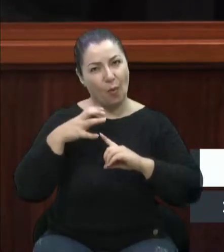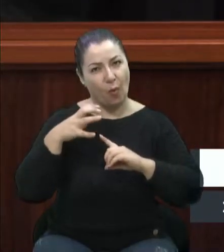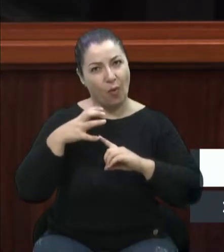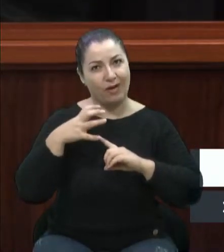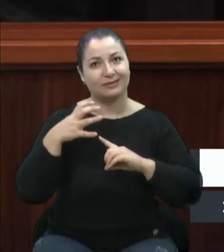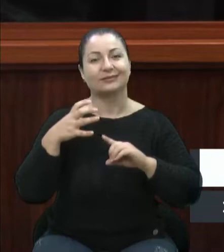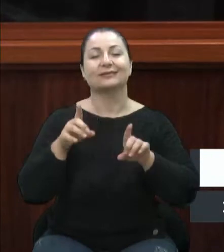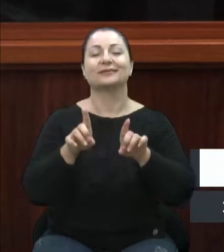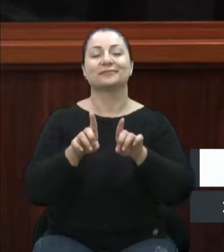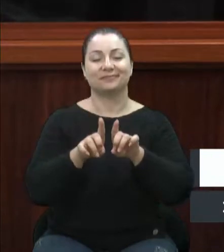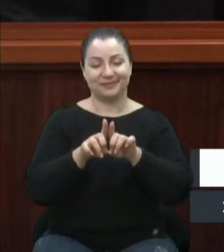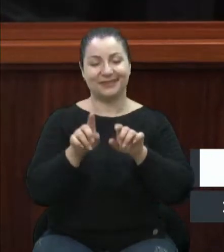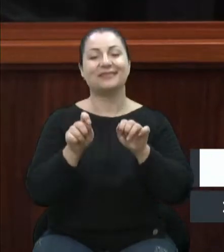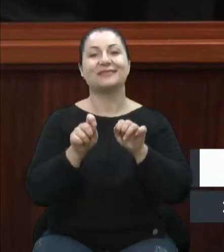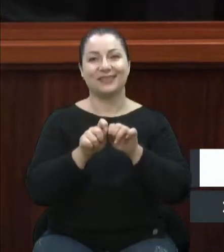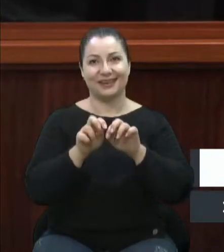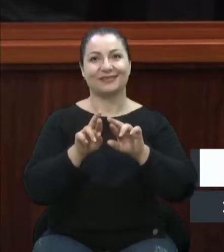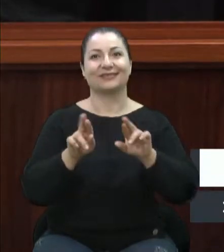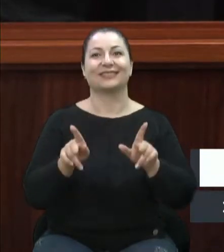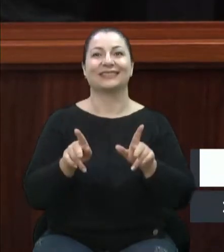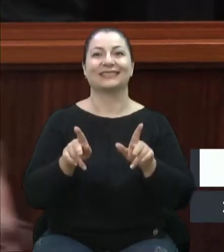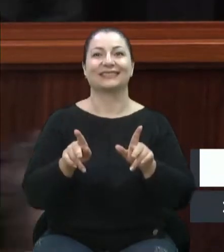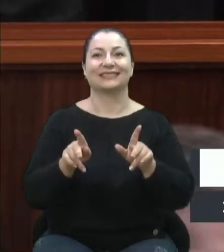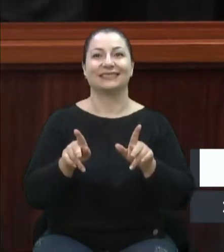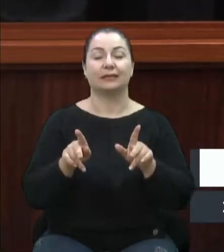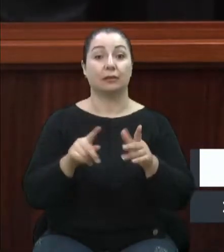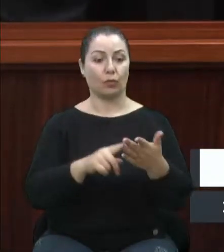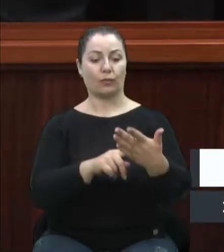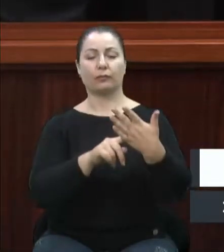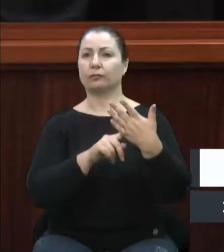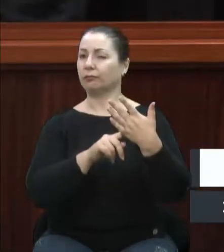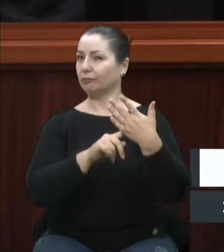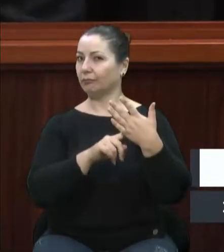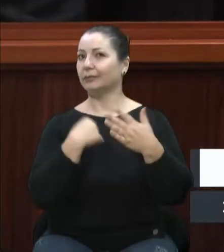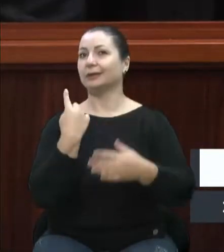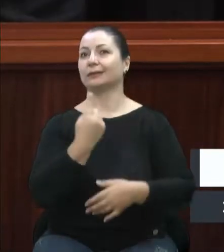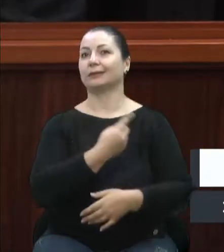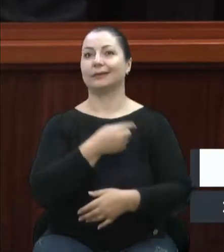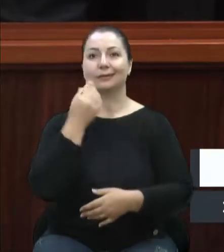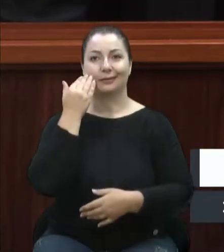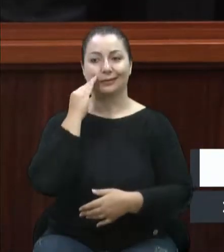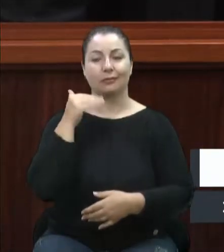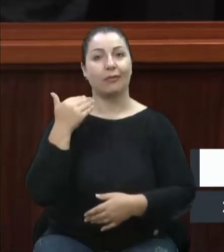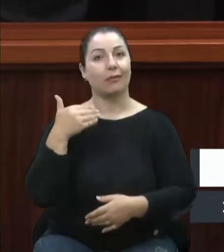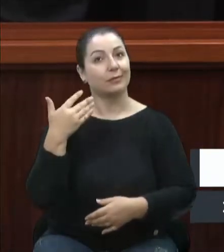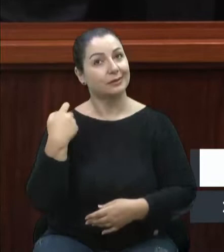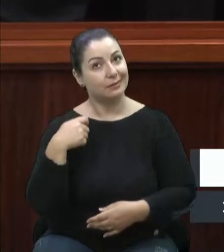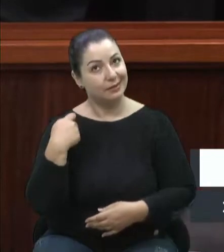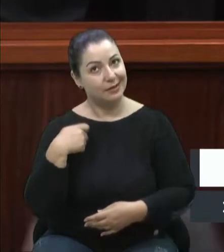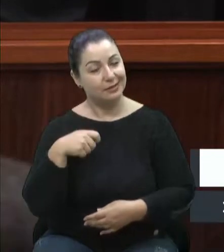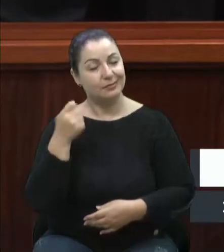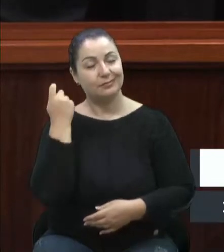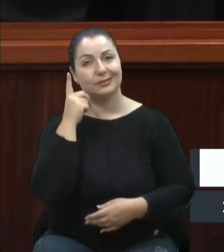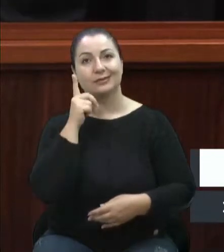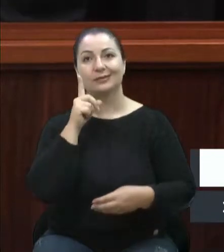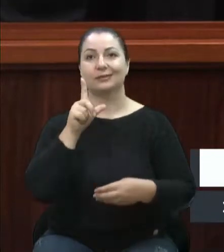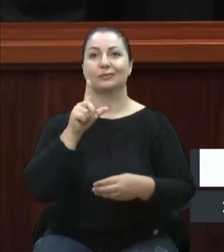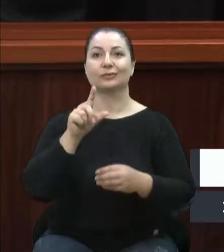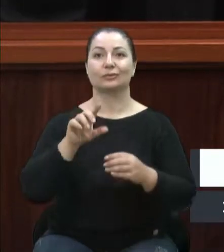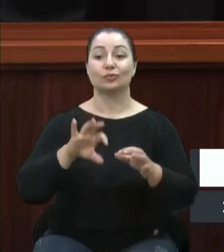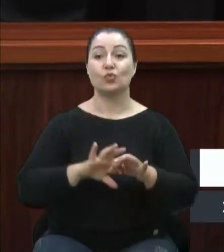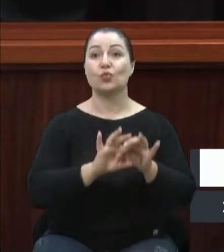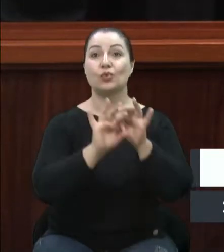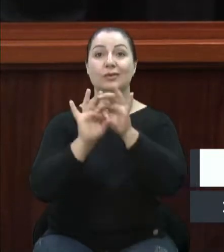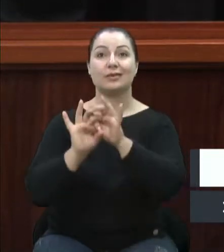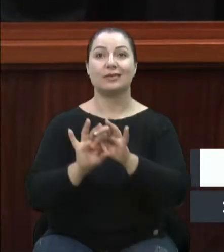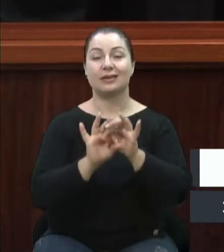diferença. Também serve de alerta para todos nós, quando a gente precisa, que a gente consiga se unir e coletivamente lutar para que a